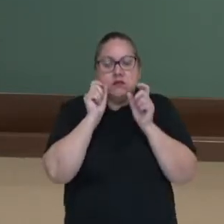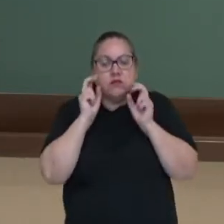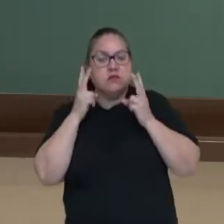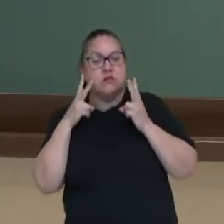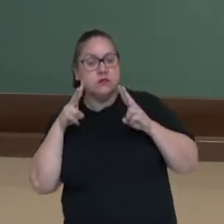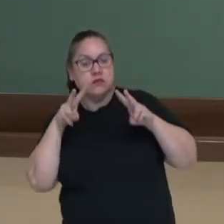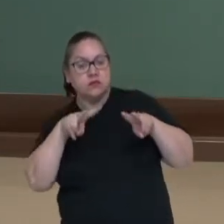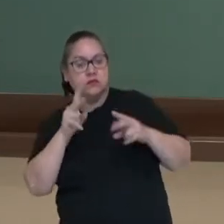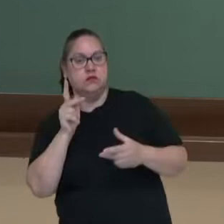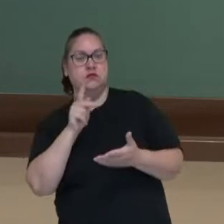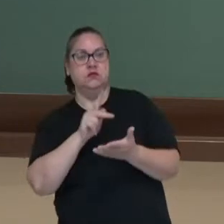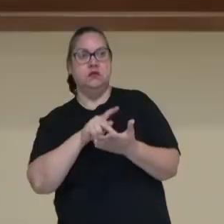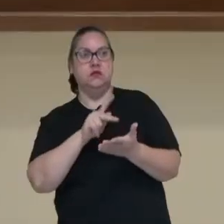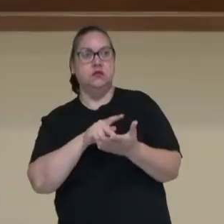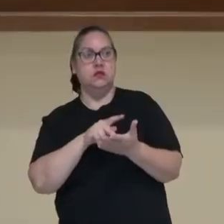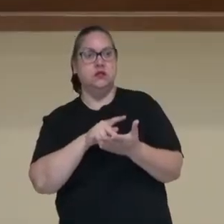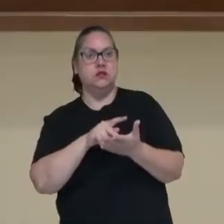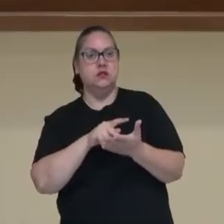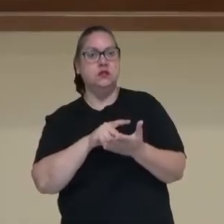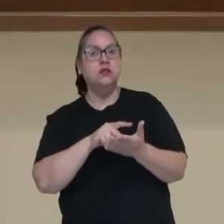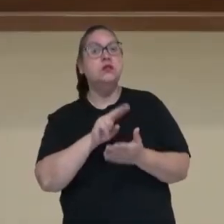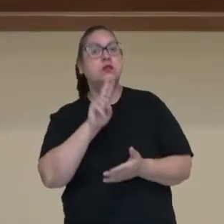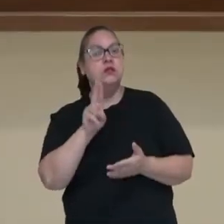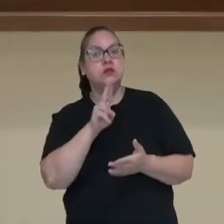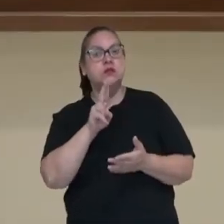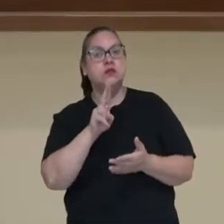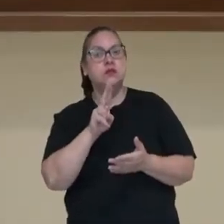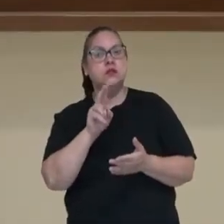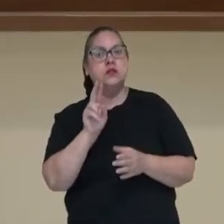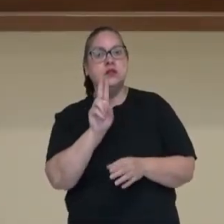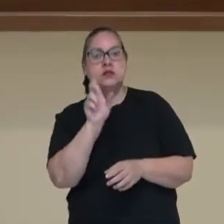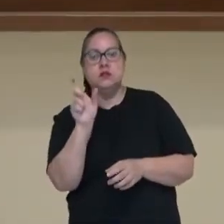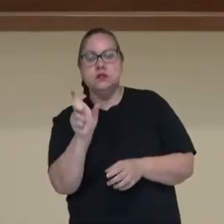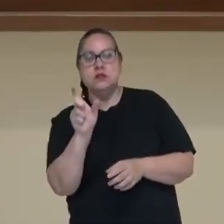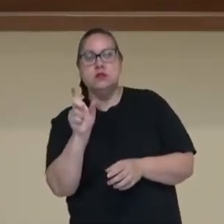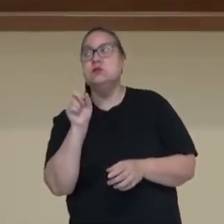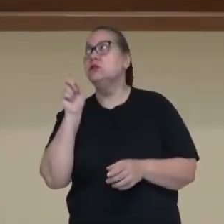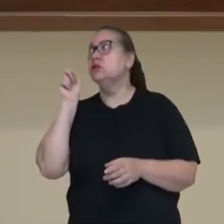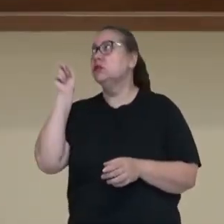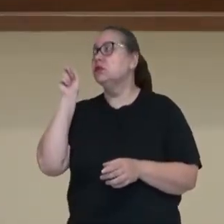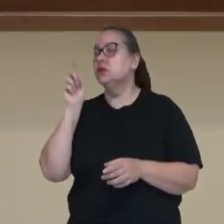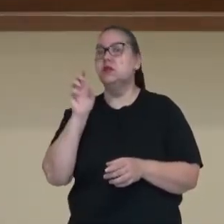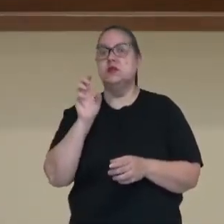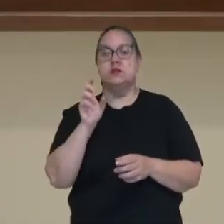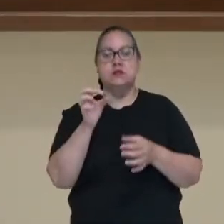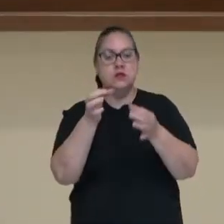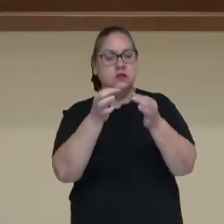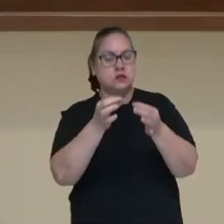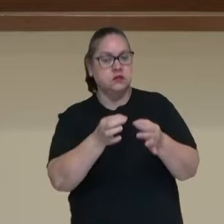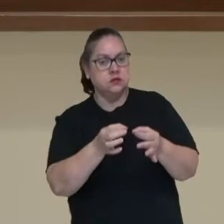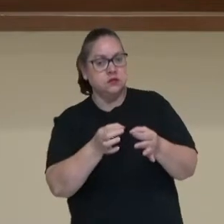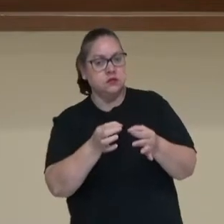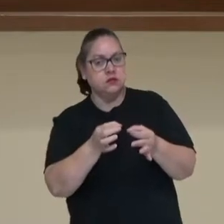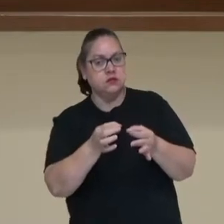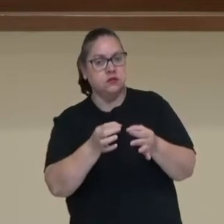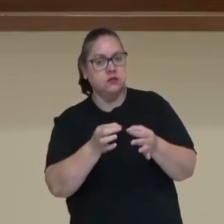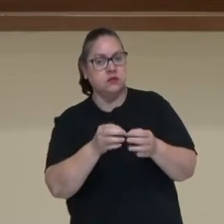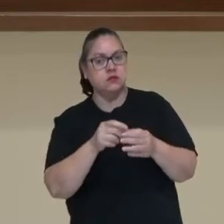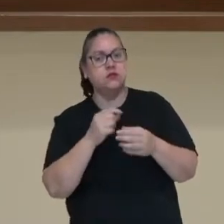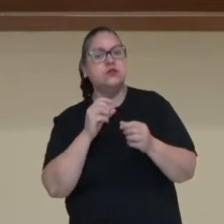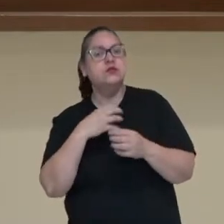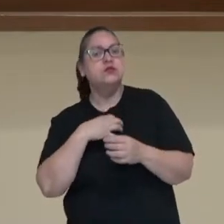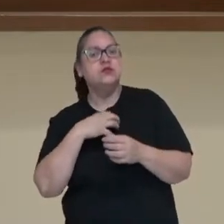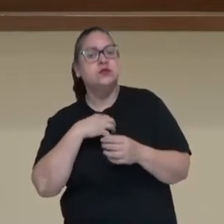centro das verdades. Então, nós usamos o termo de etnocentrismo para dizer que o que você acha é certo e a forma que o